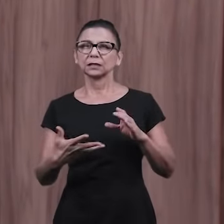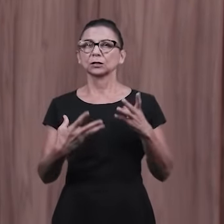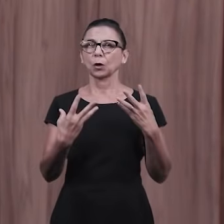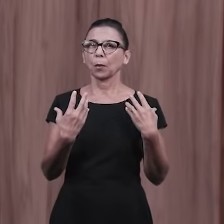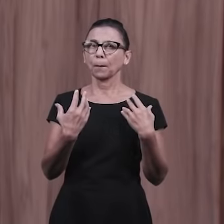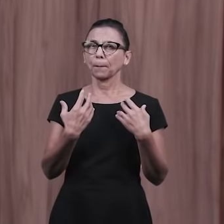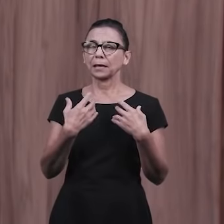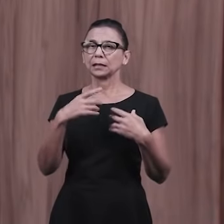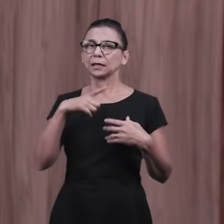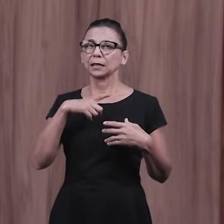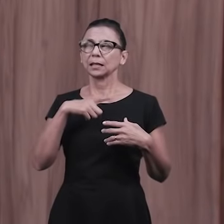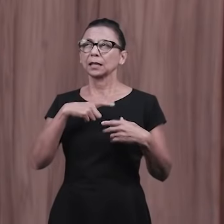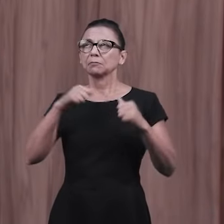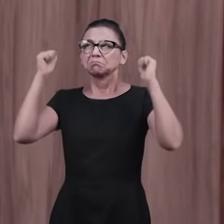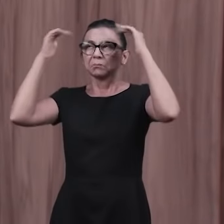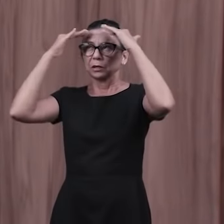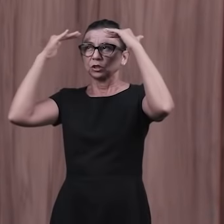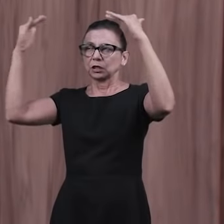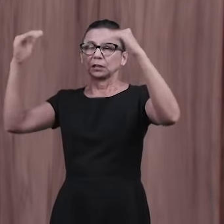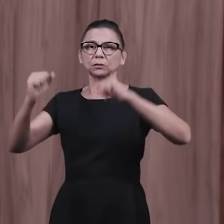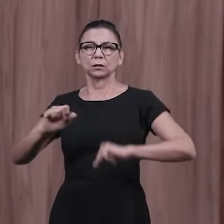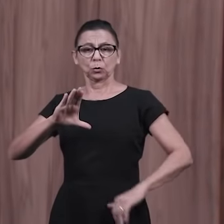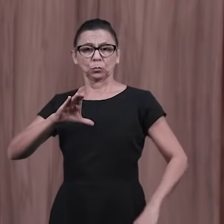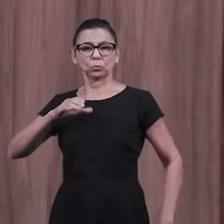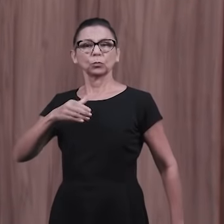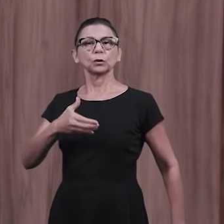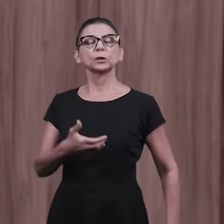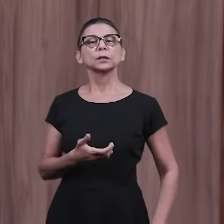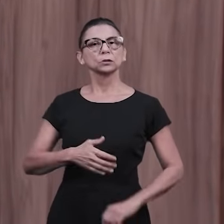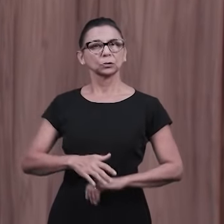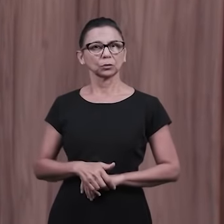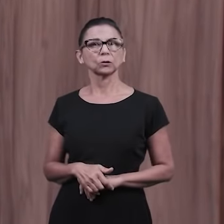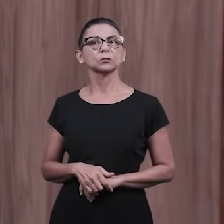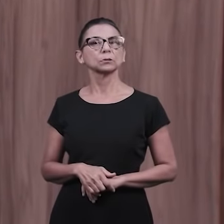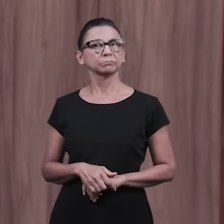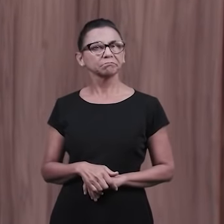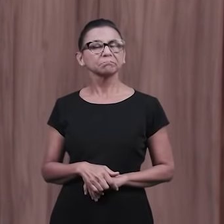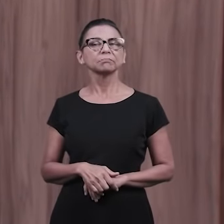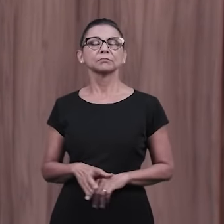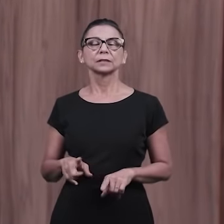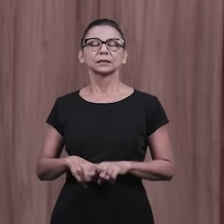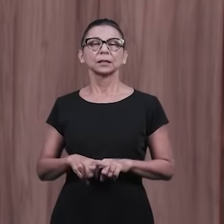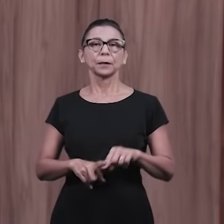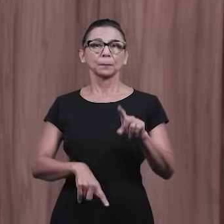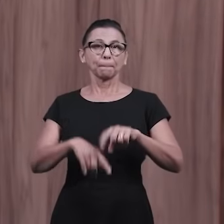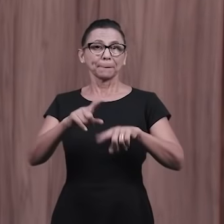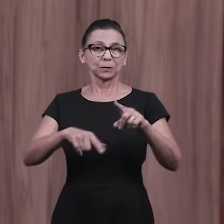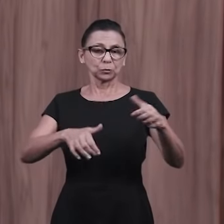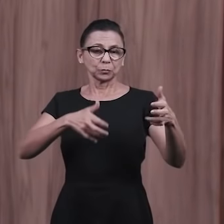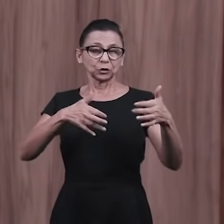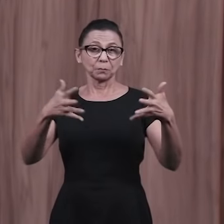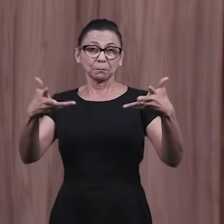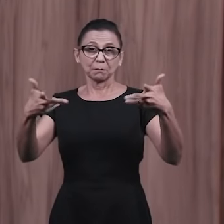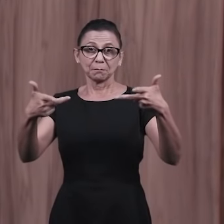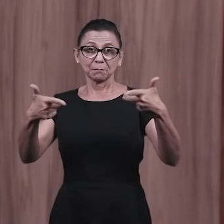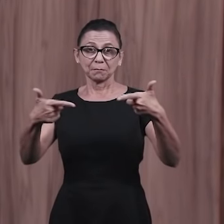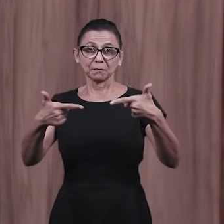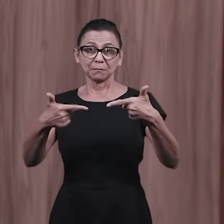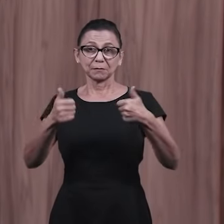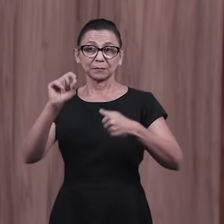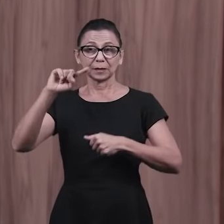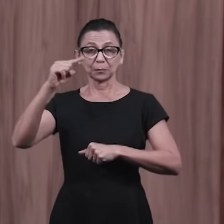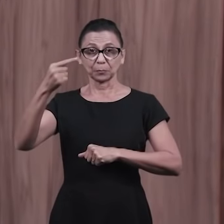valente, tinha um coração no Senhor e era um maravilhoso instrumentista. Na próxima aula, vamos contar com